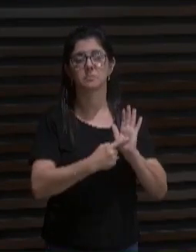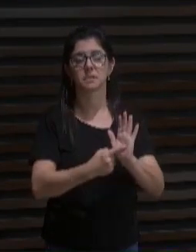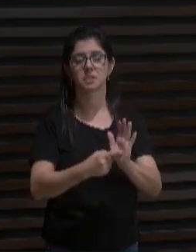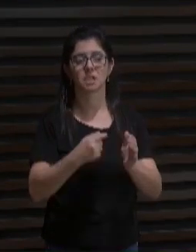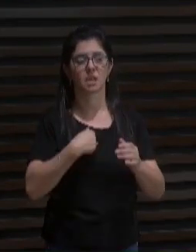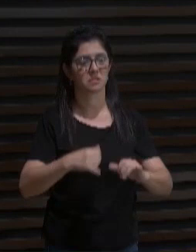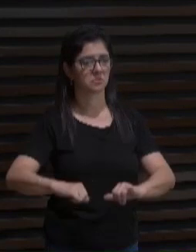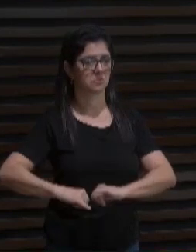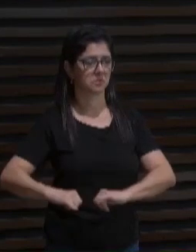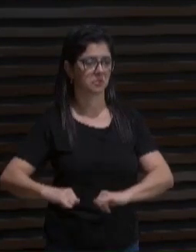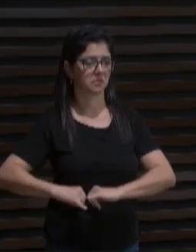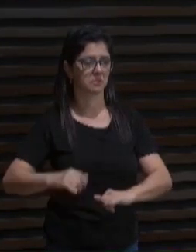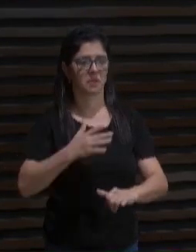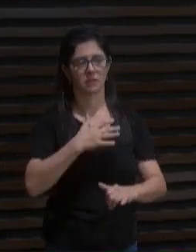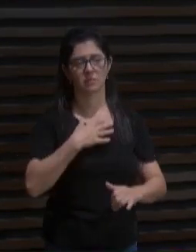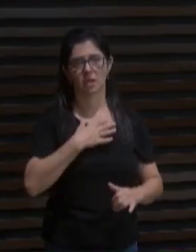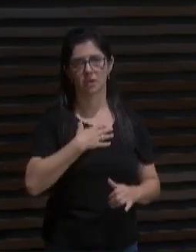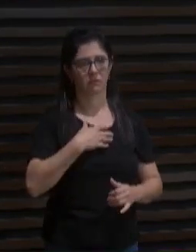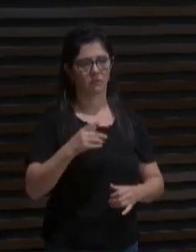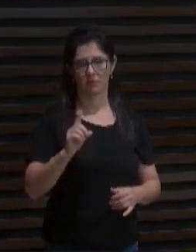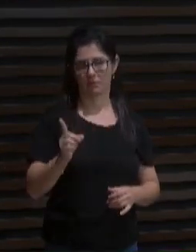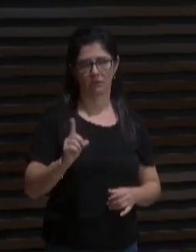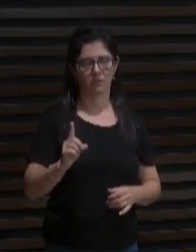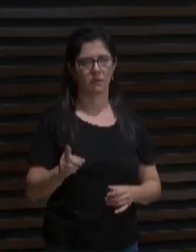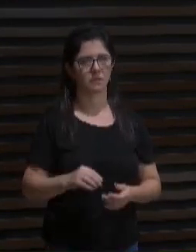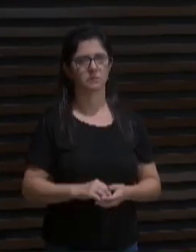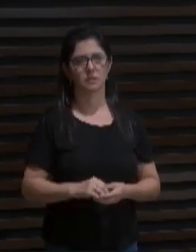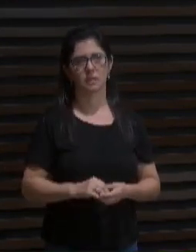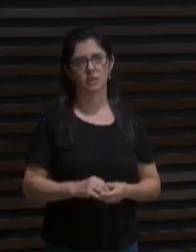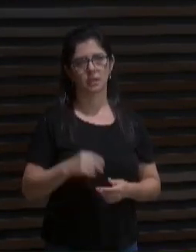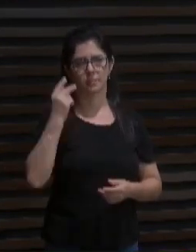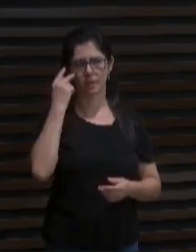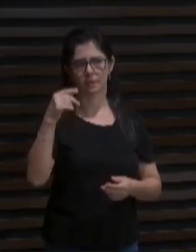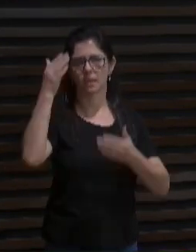entrega. Porque quando tem entrega, tem descanso.